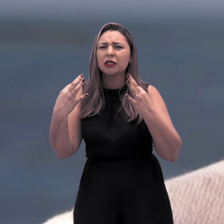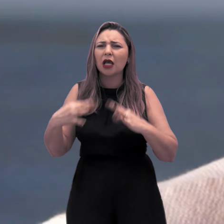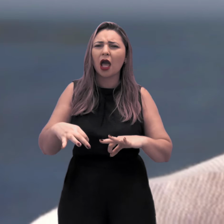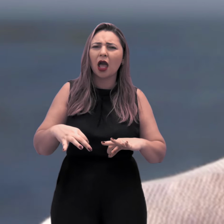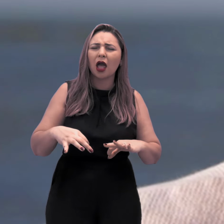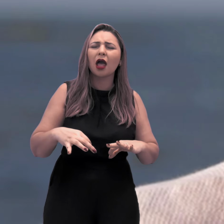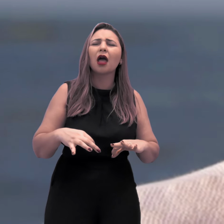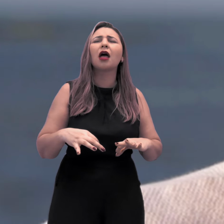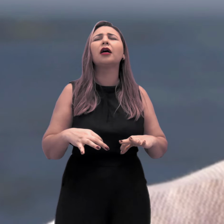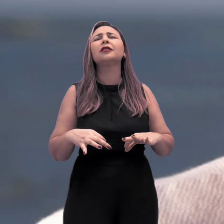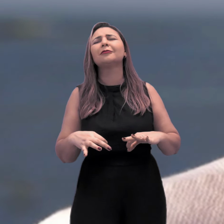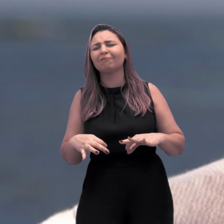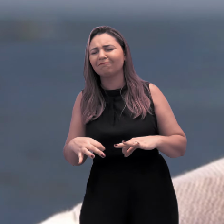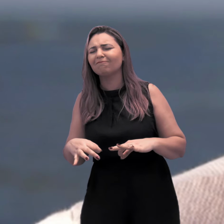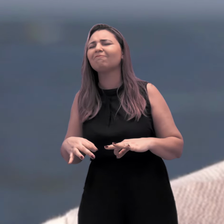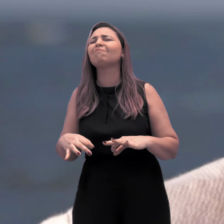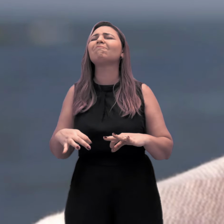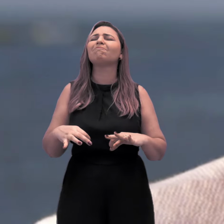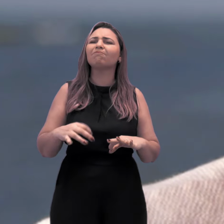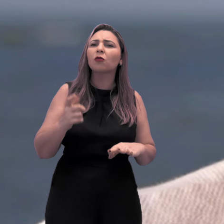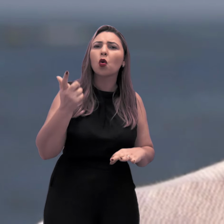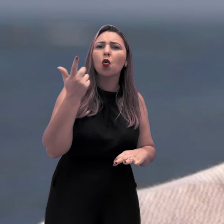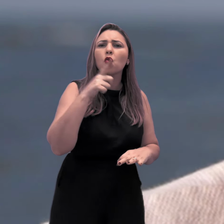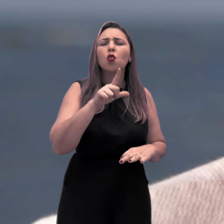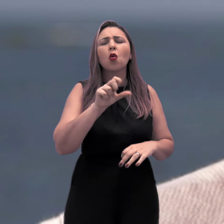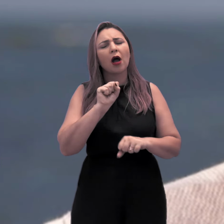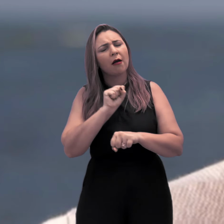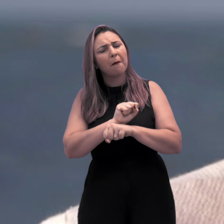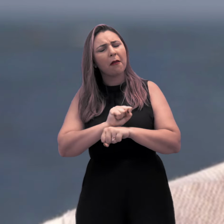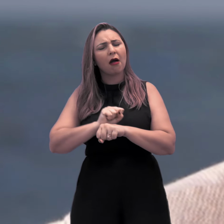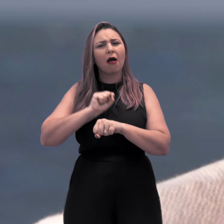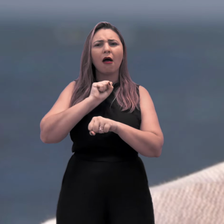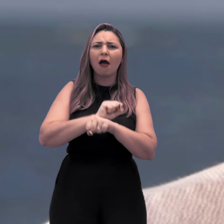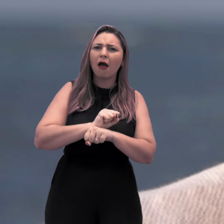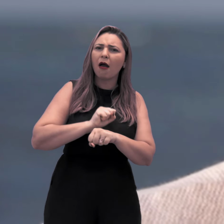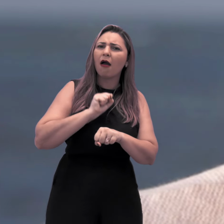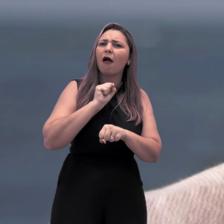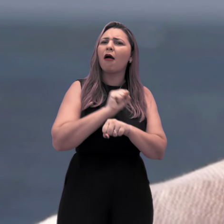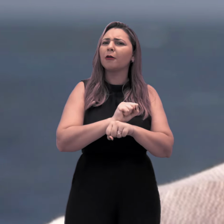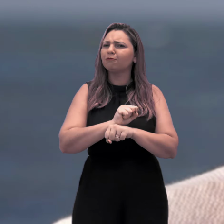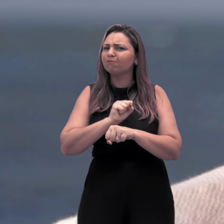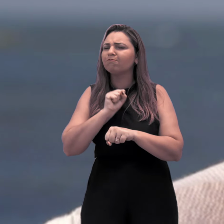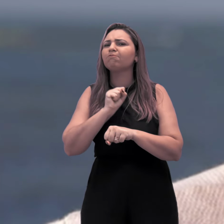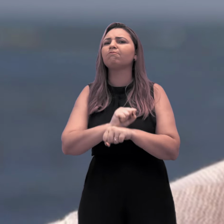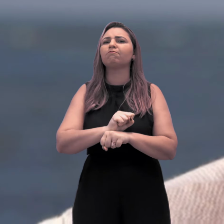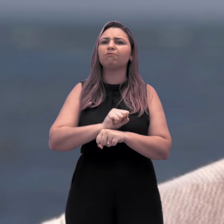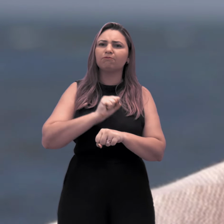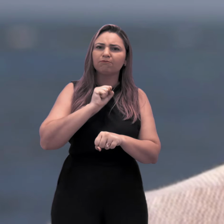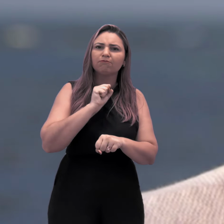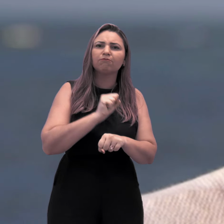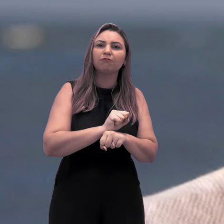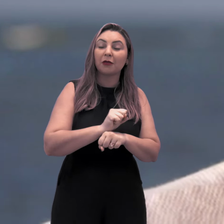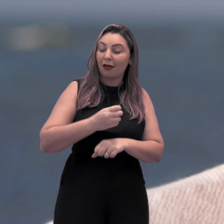Na hora certa, pra quem espera